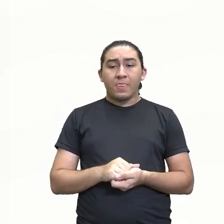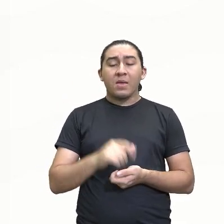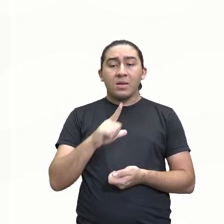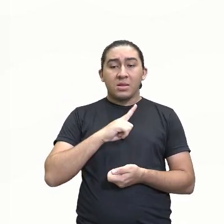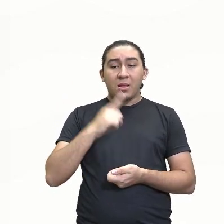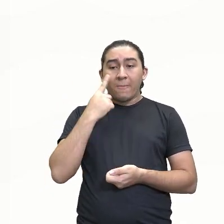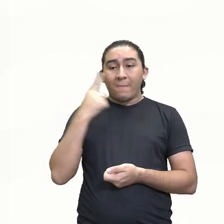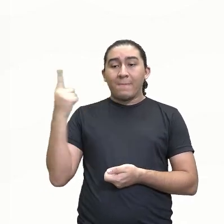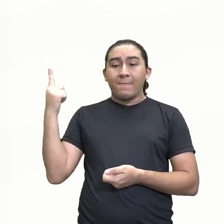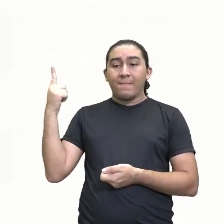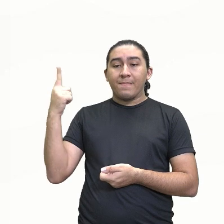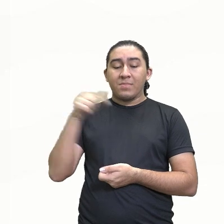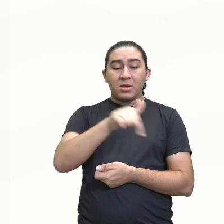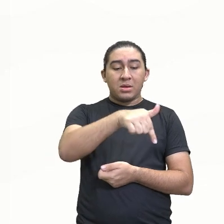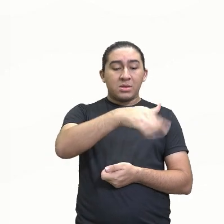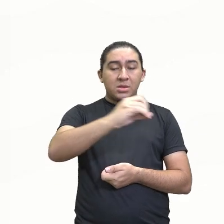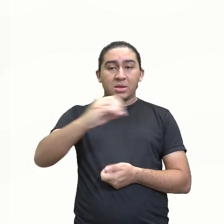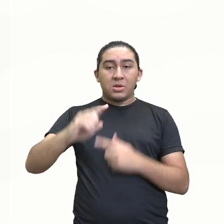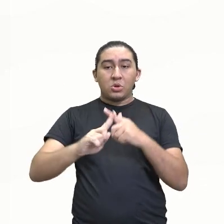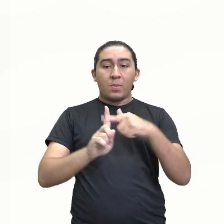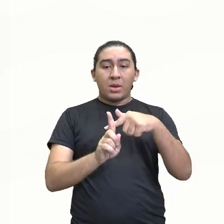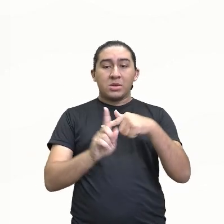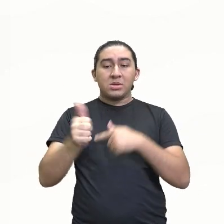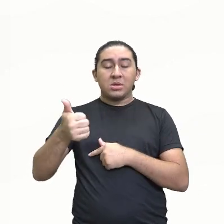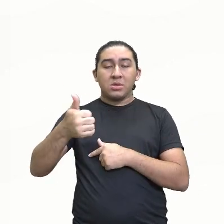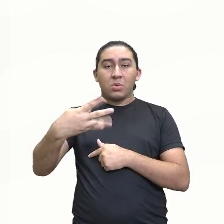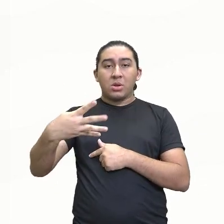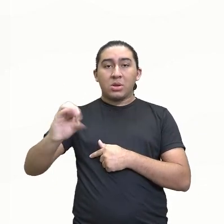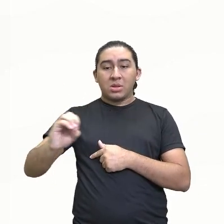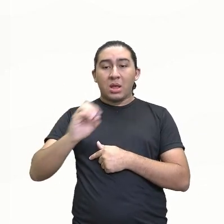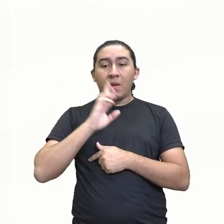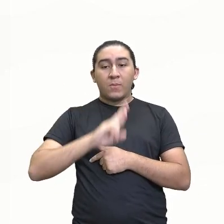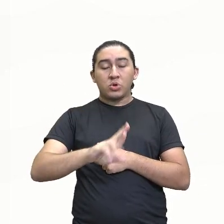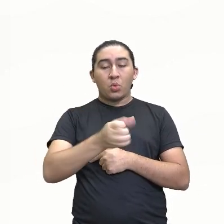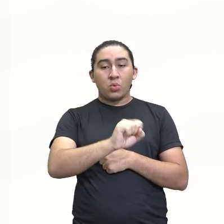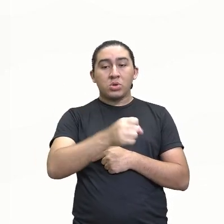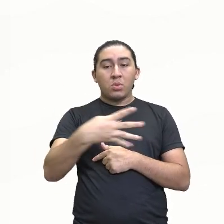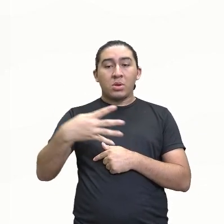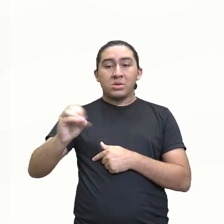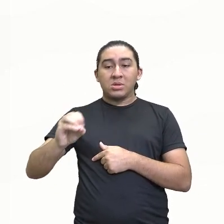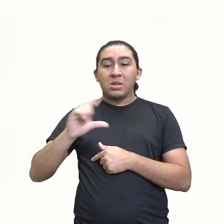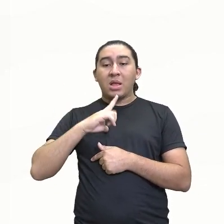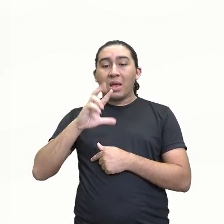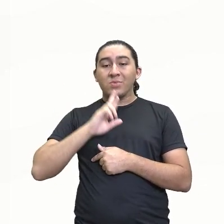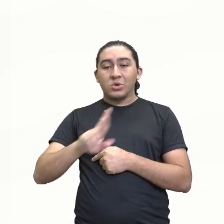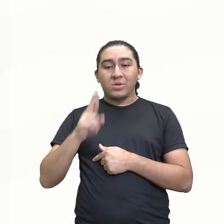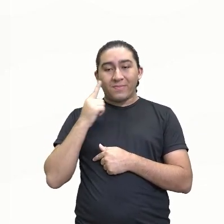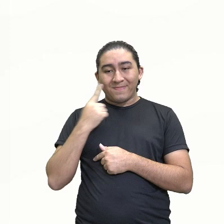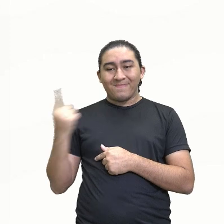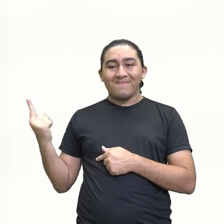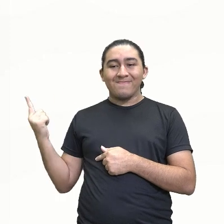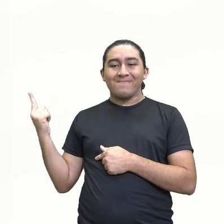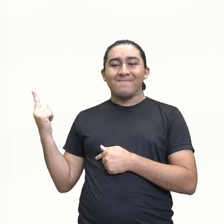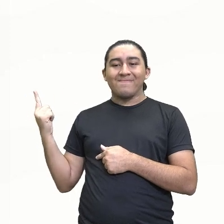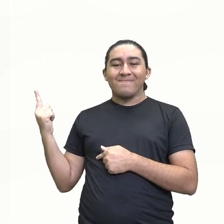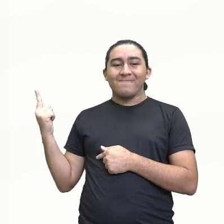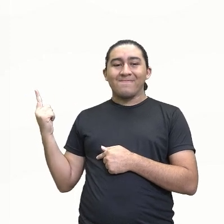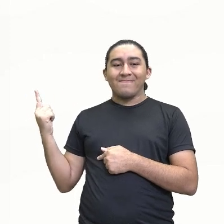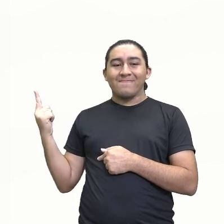os juros. 700 mais 140, isso é igual a 840. Então, temos a nossa resposta